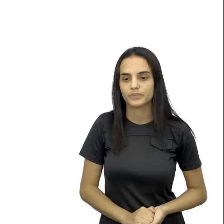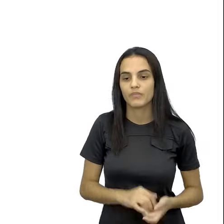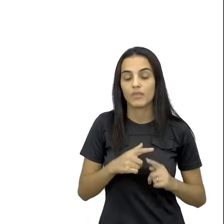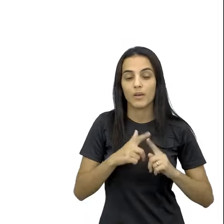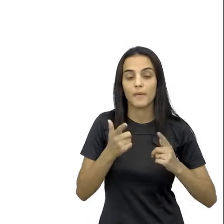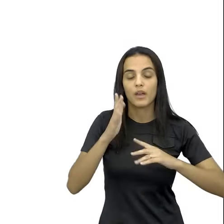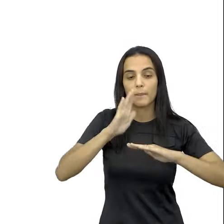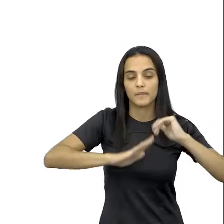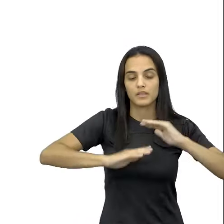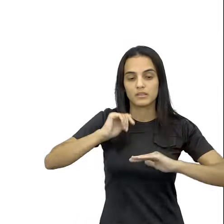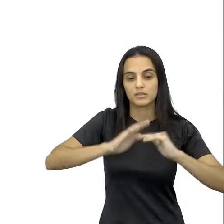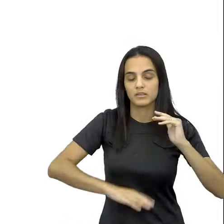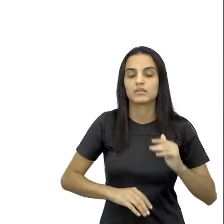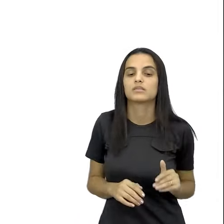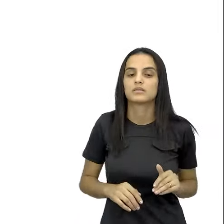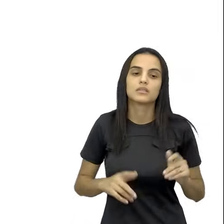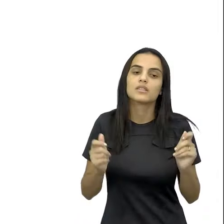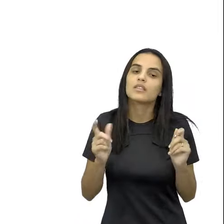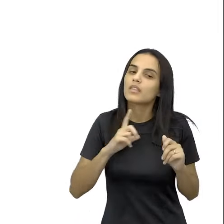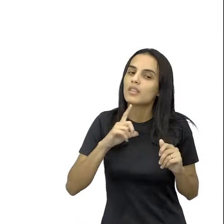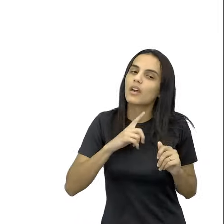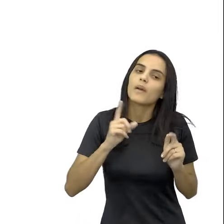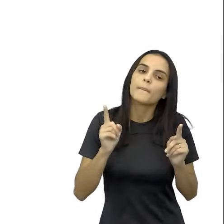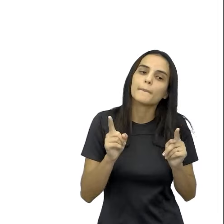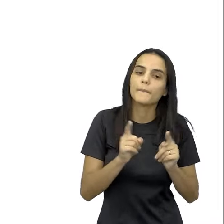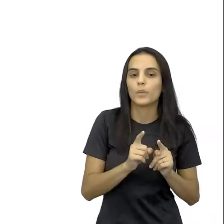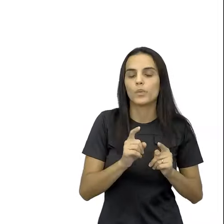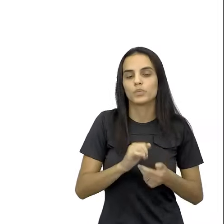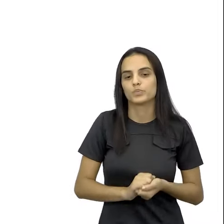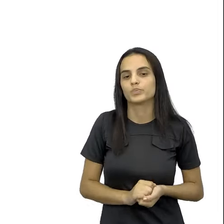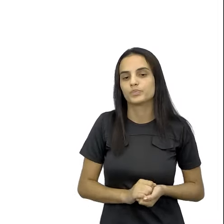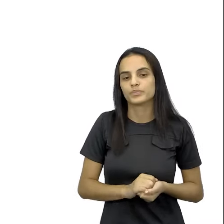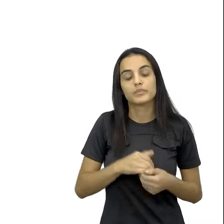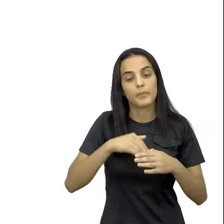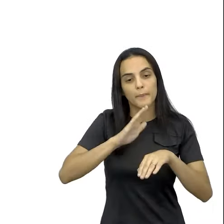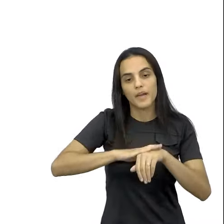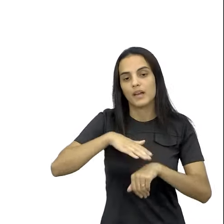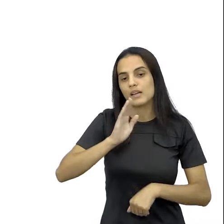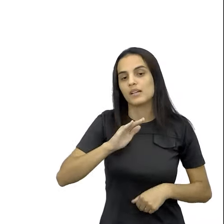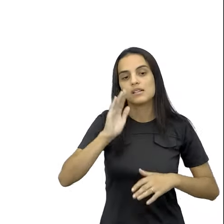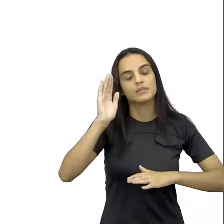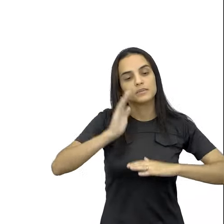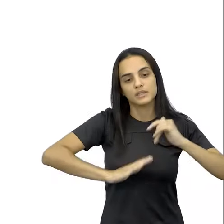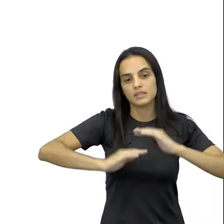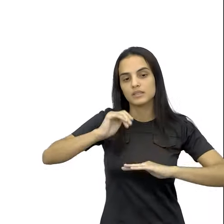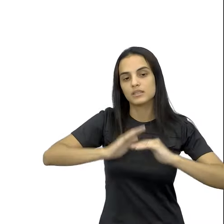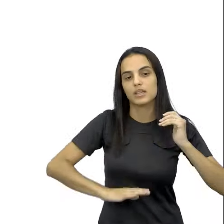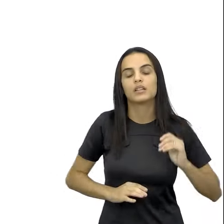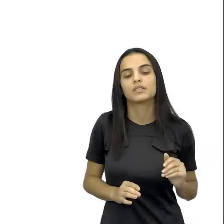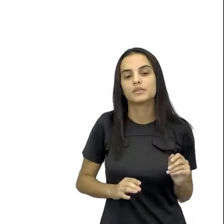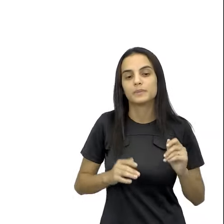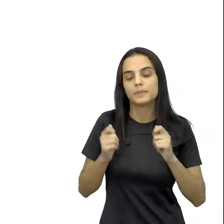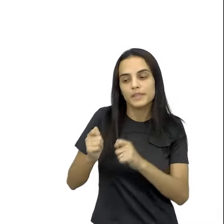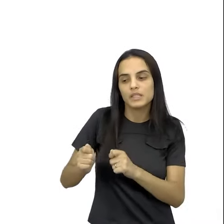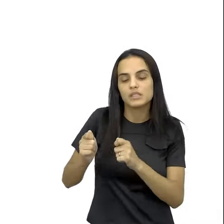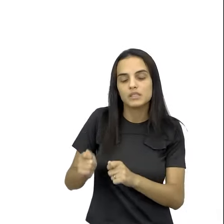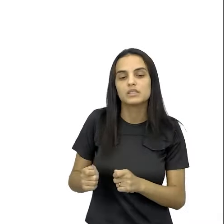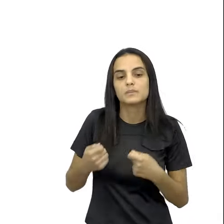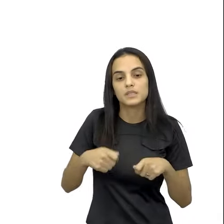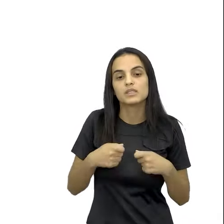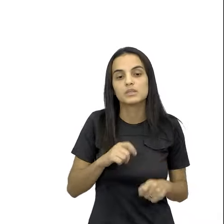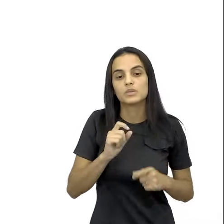a habilidade, ela requer um pouquinho que mais que isso, né? A habilidade vai exigir que,